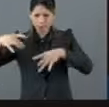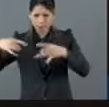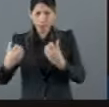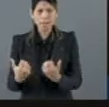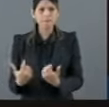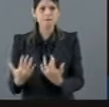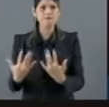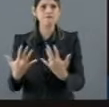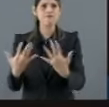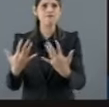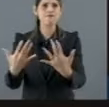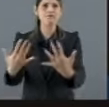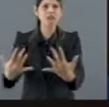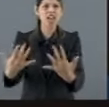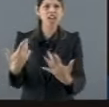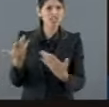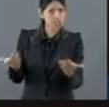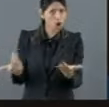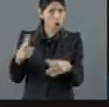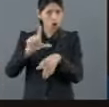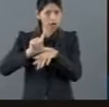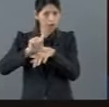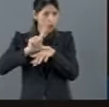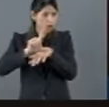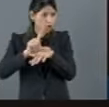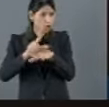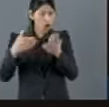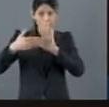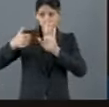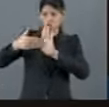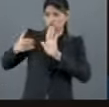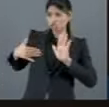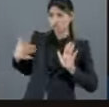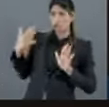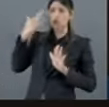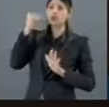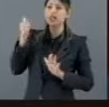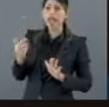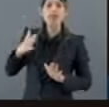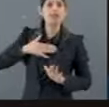vou excluir os laboratórios e agências reguladoras, porque eu sei, na minha